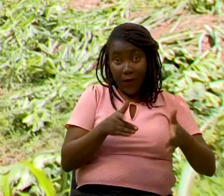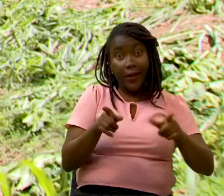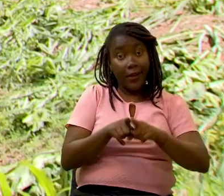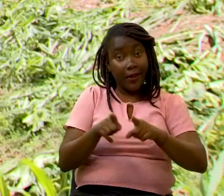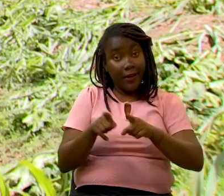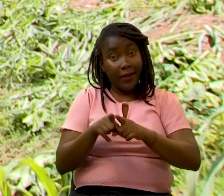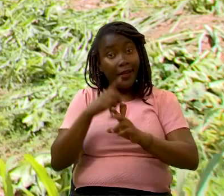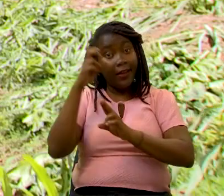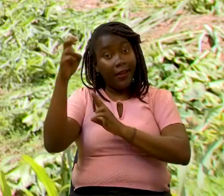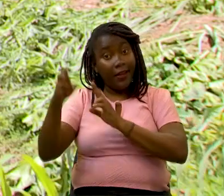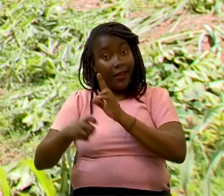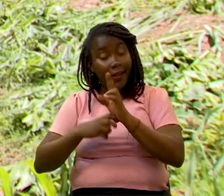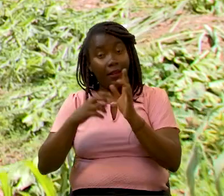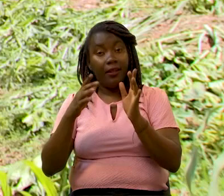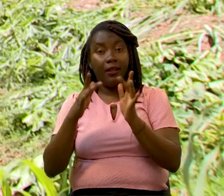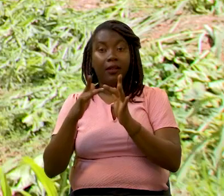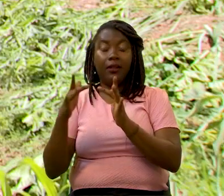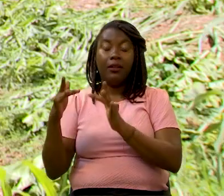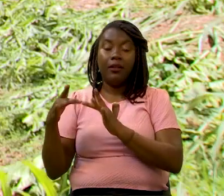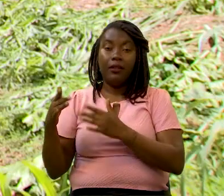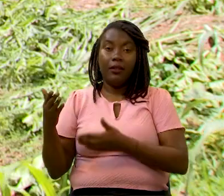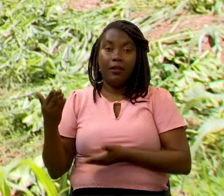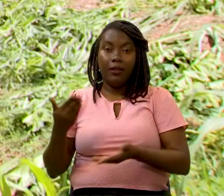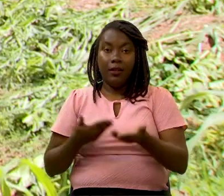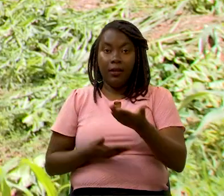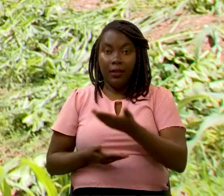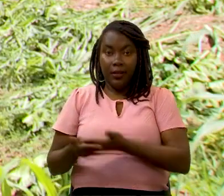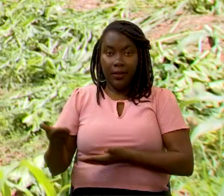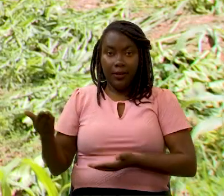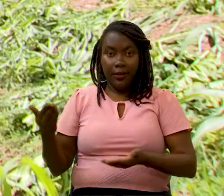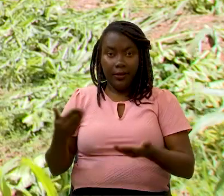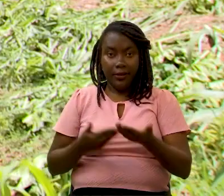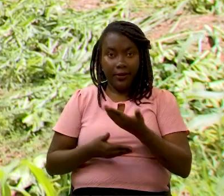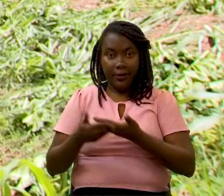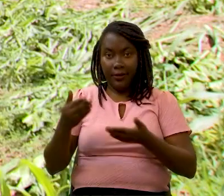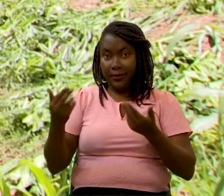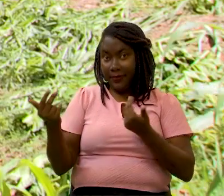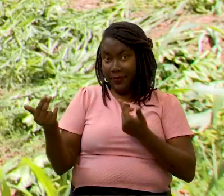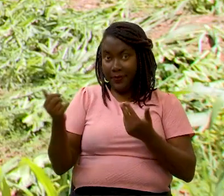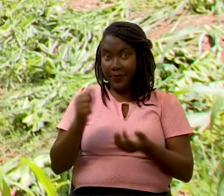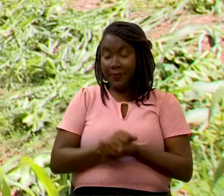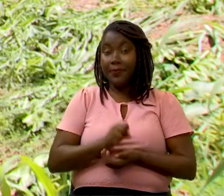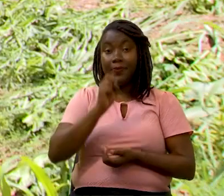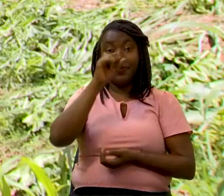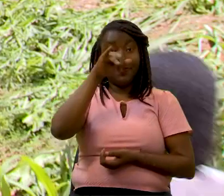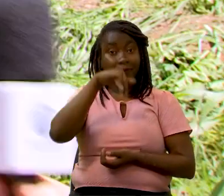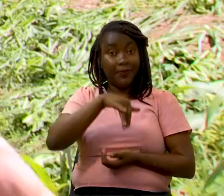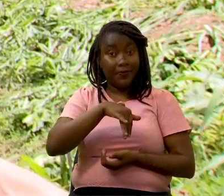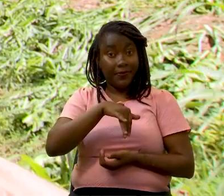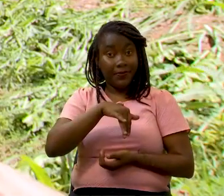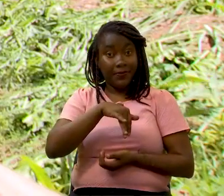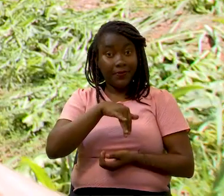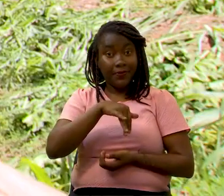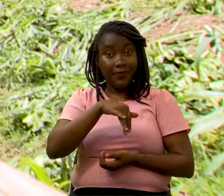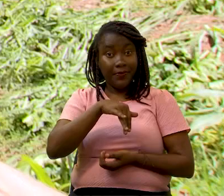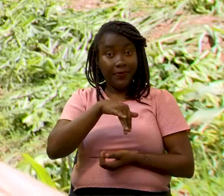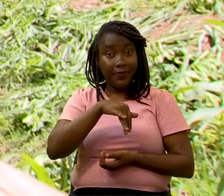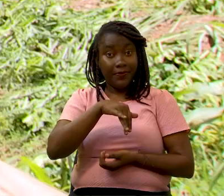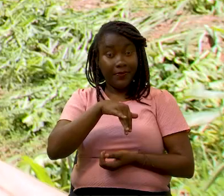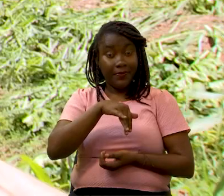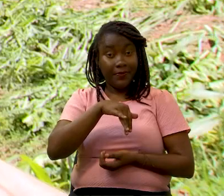córrego, junto com esse parquinho, com essa área de convívio, com esse campinho que a gente inclusive está aqui nele. Sim.